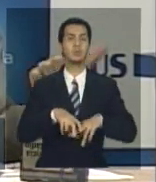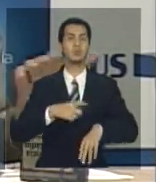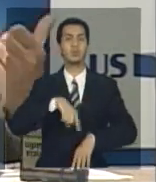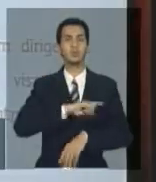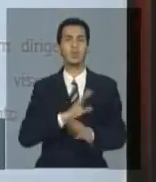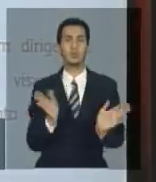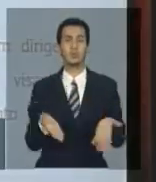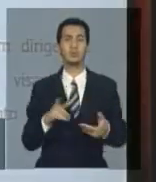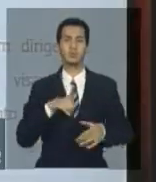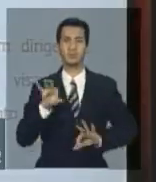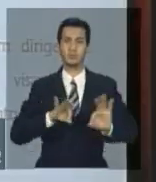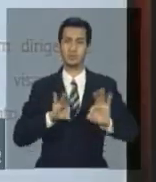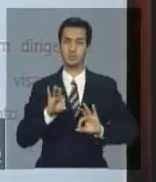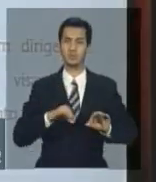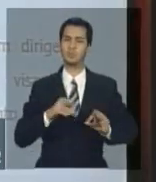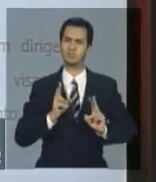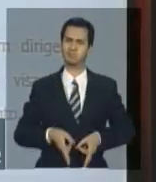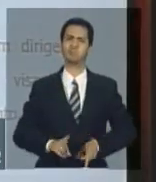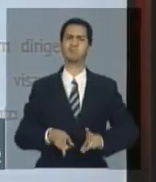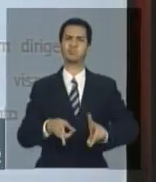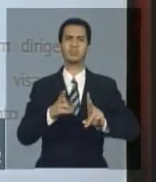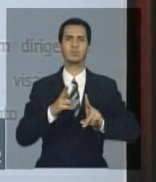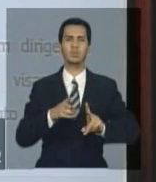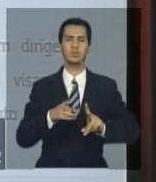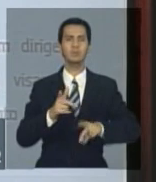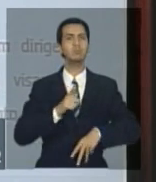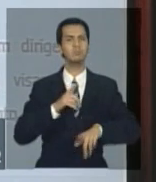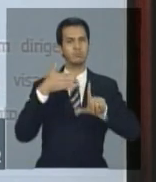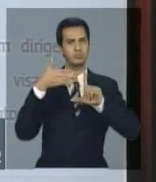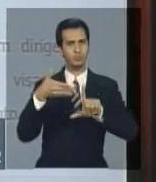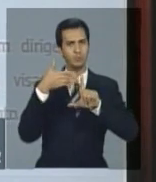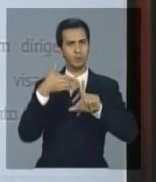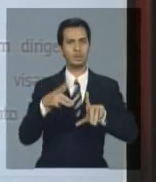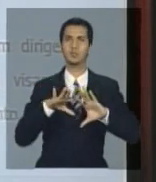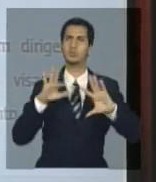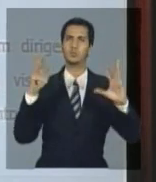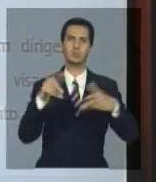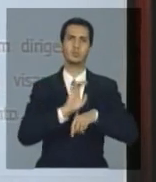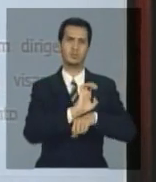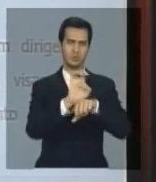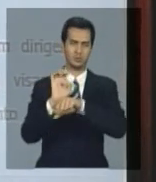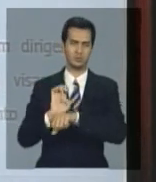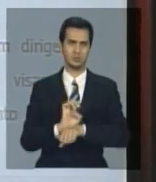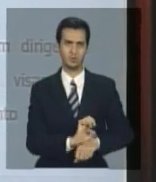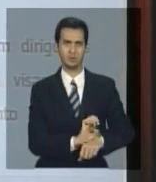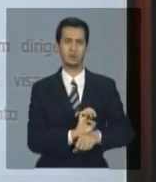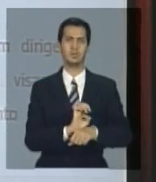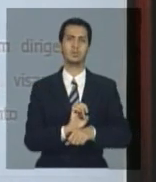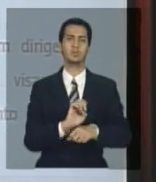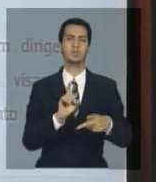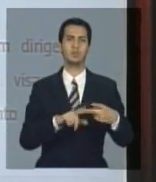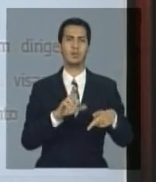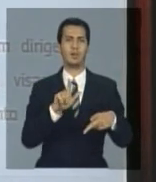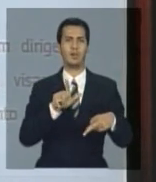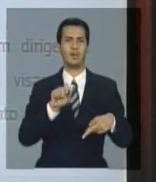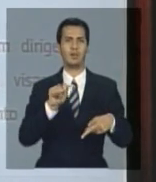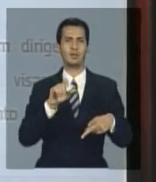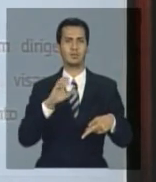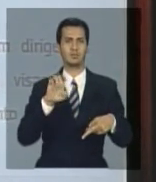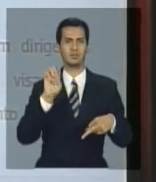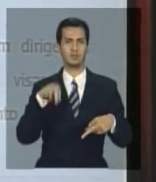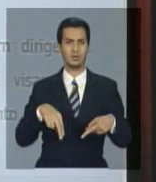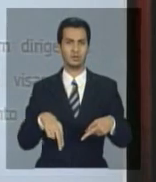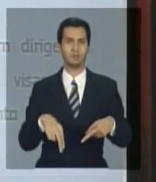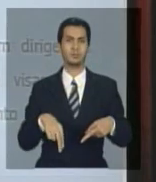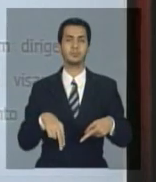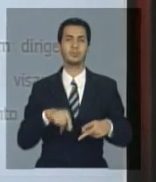aí, fizemos agora, semana passada, videoconferência com todos os dirigentes estaduais de vigilância epidemiológica, LACEN, que é esse trabalho